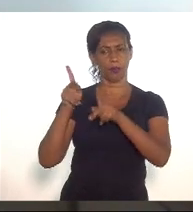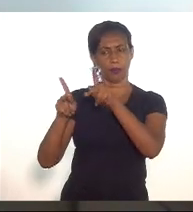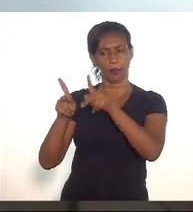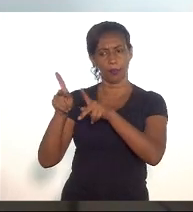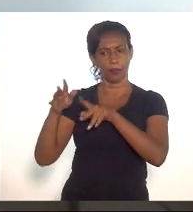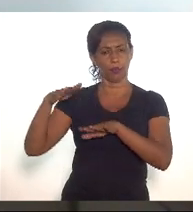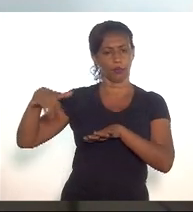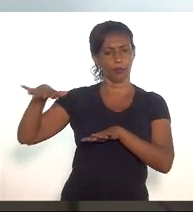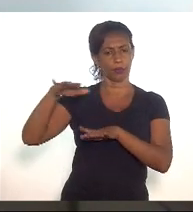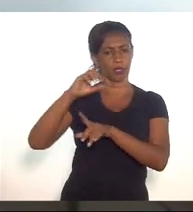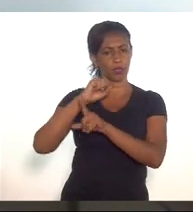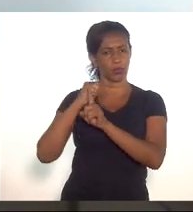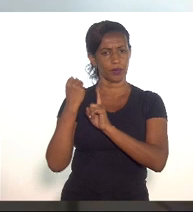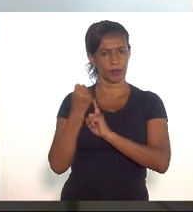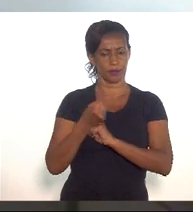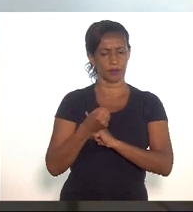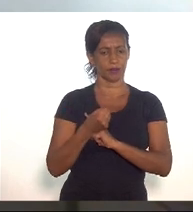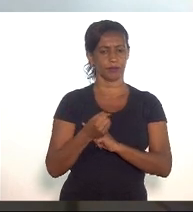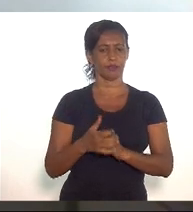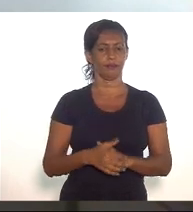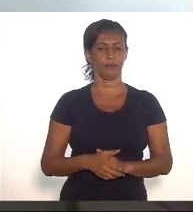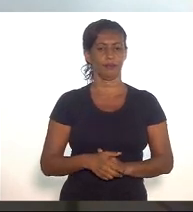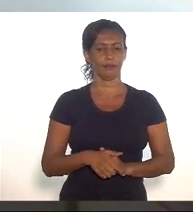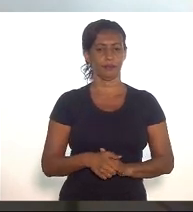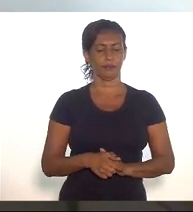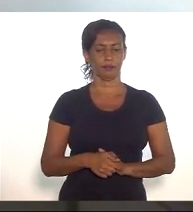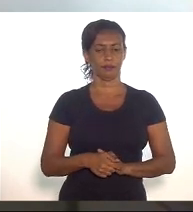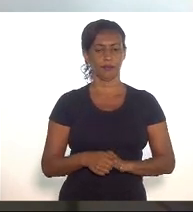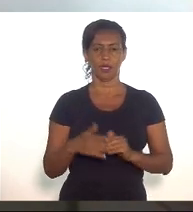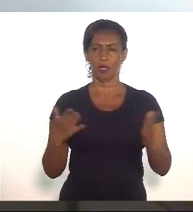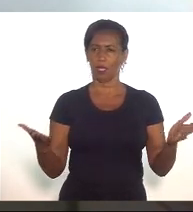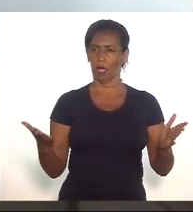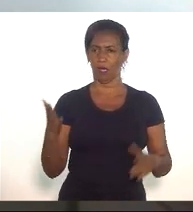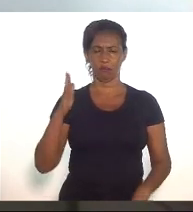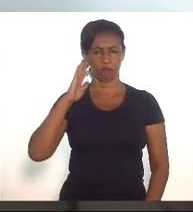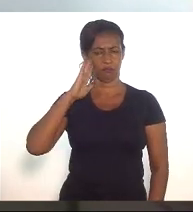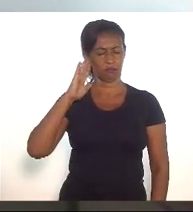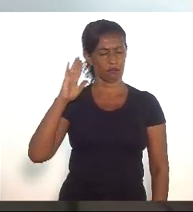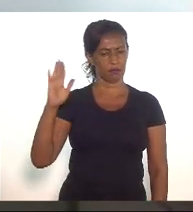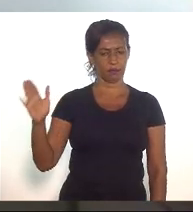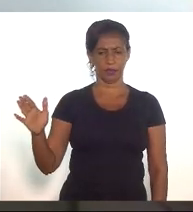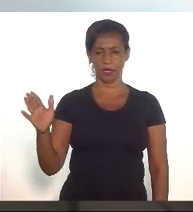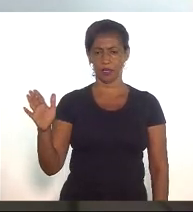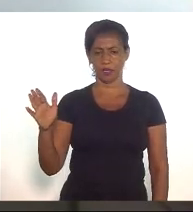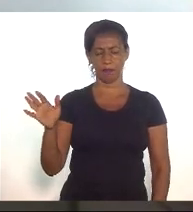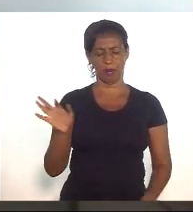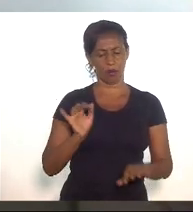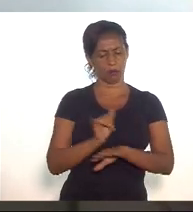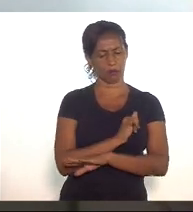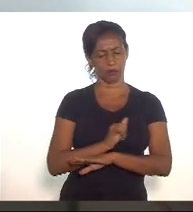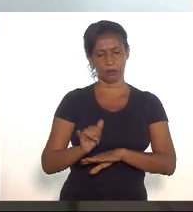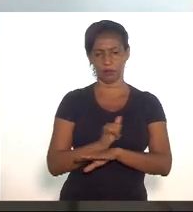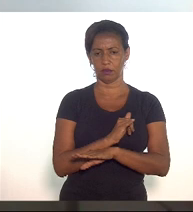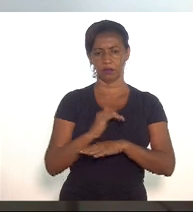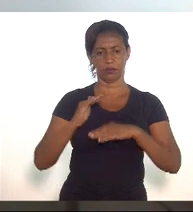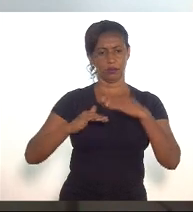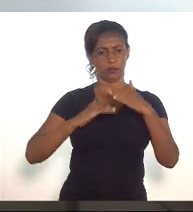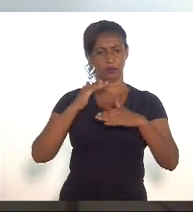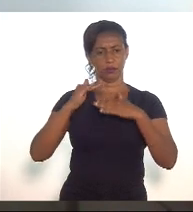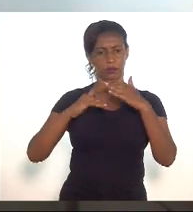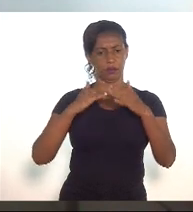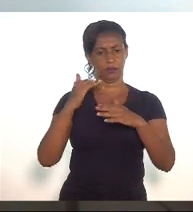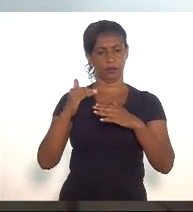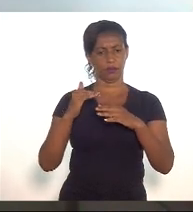da participação da sociedade, que é vital na formulação do Plano Estratégico de Desenvolvimento